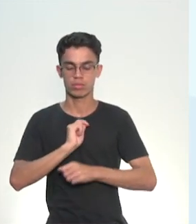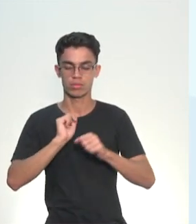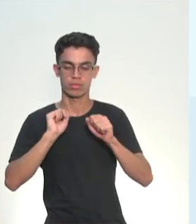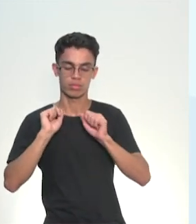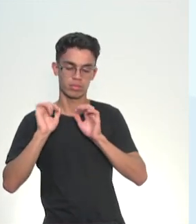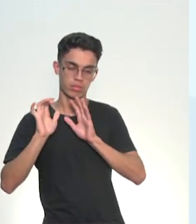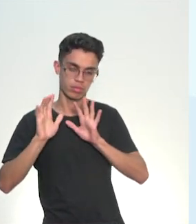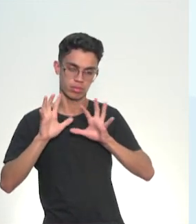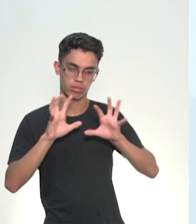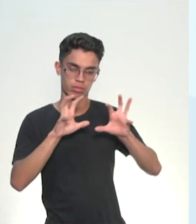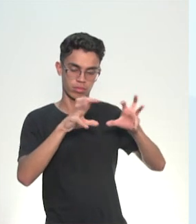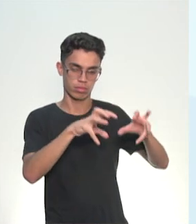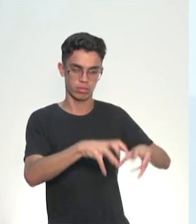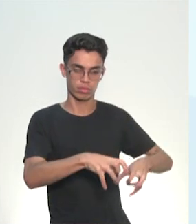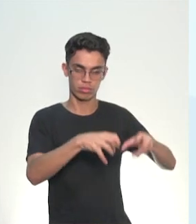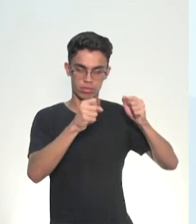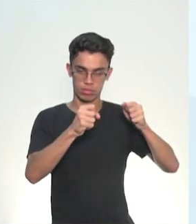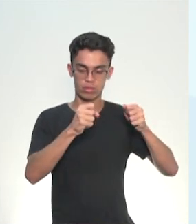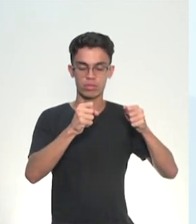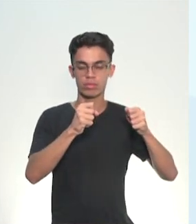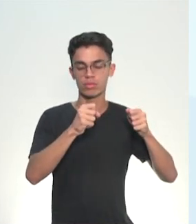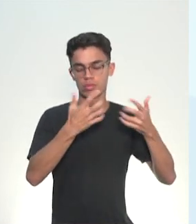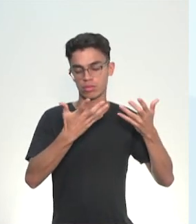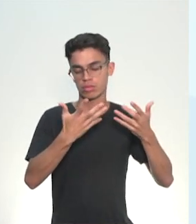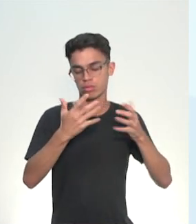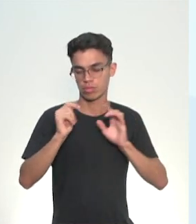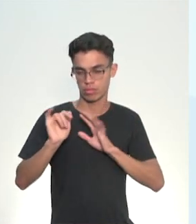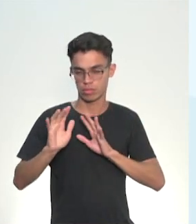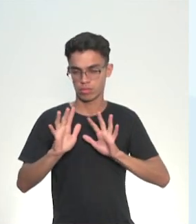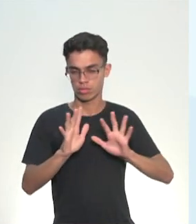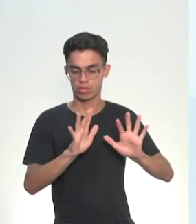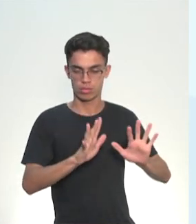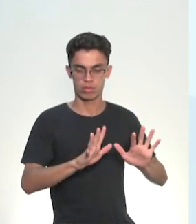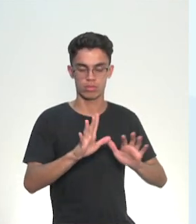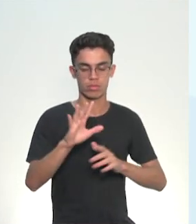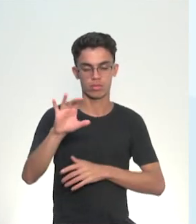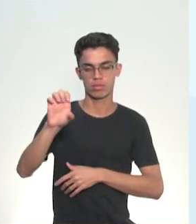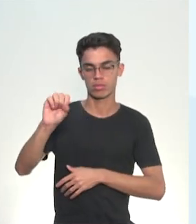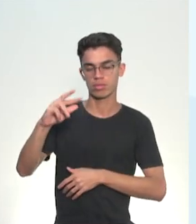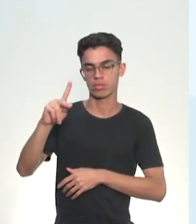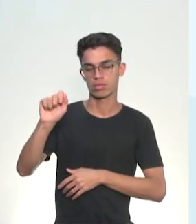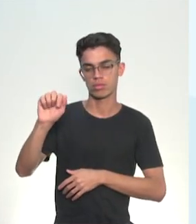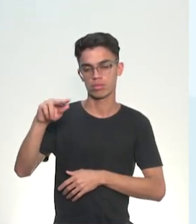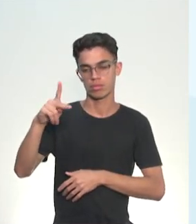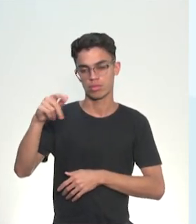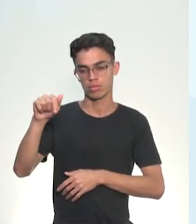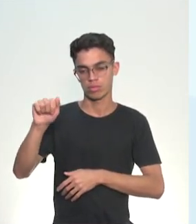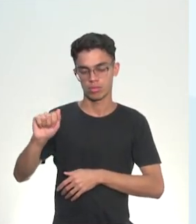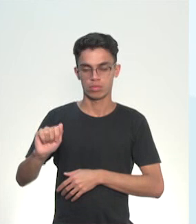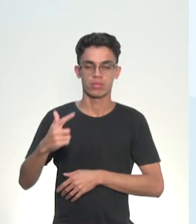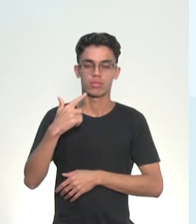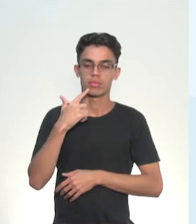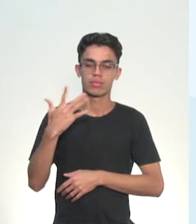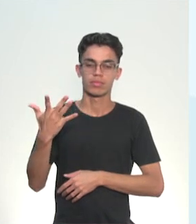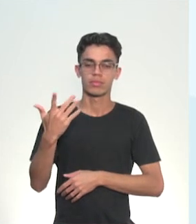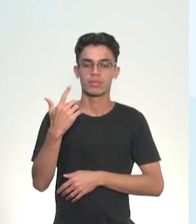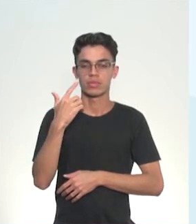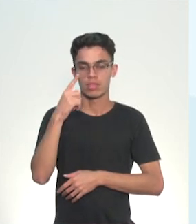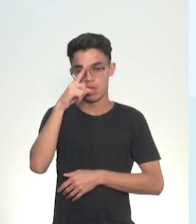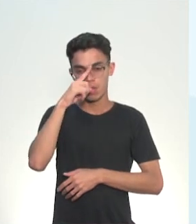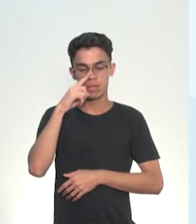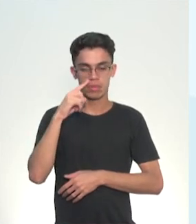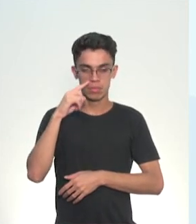aí vai ter aí, né, uma soberania espanhola, mas a gente vê aí em amarelo, que é a Grã-Bretanha, que é